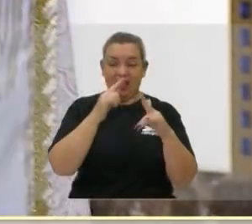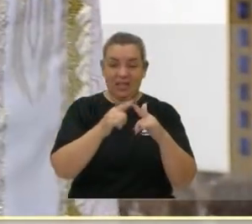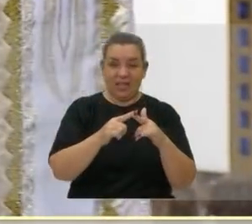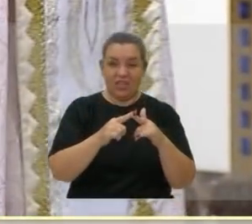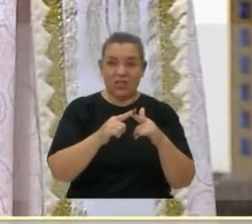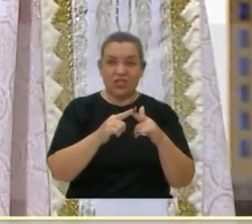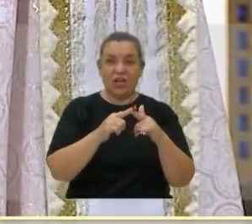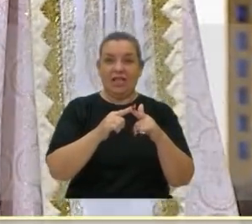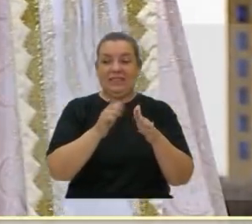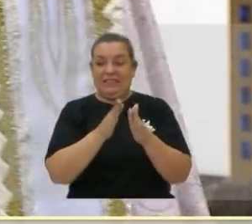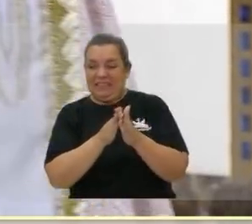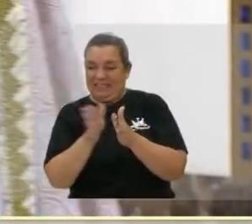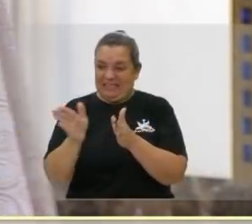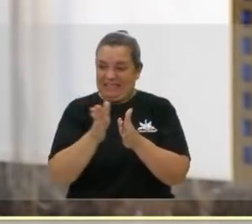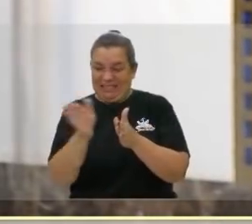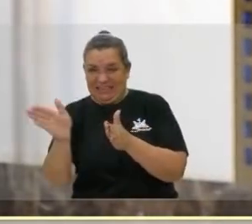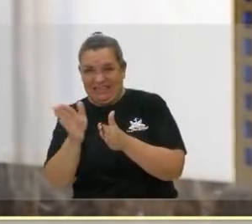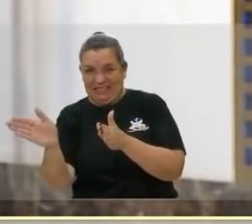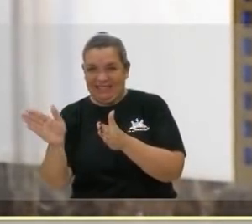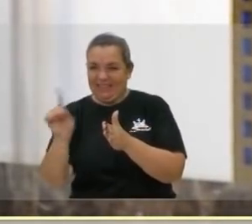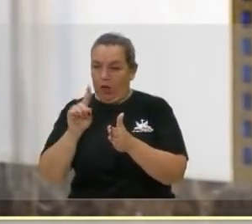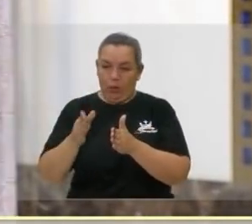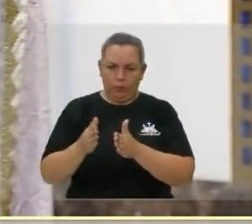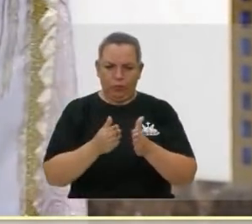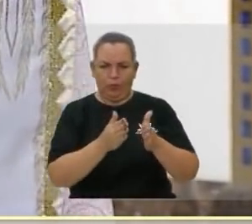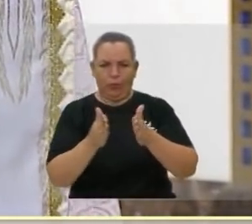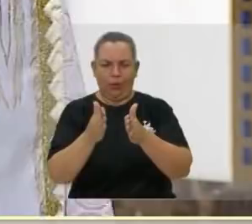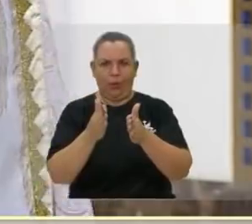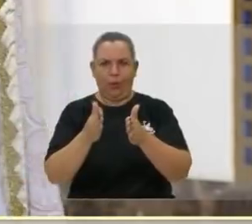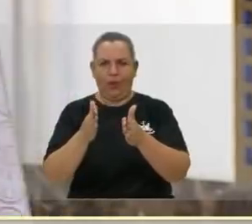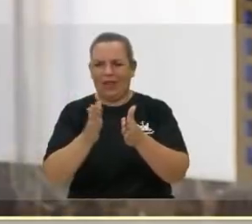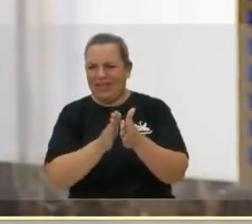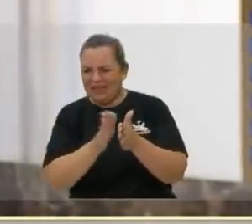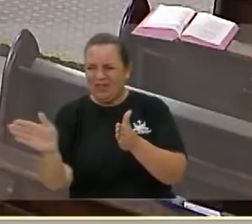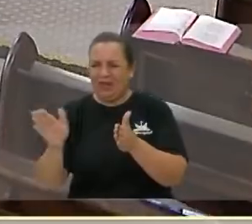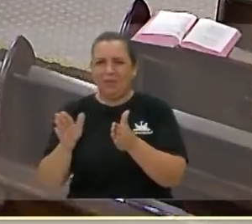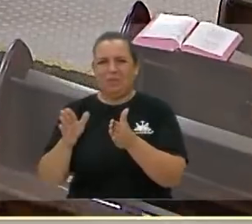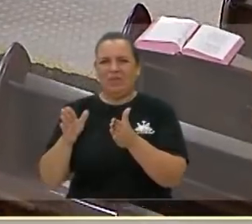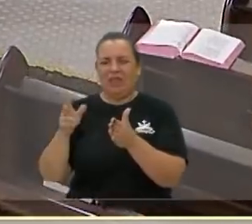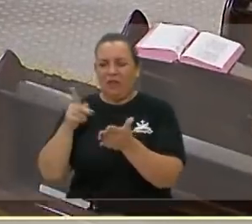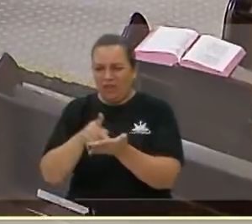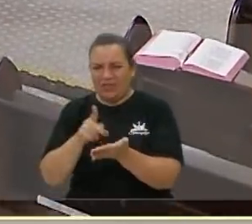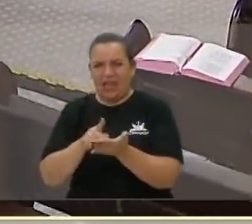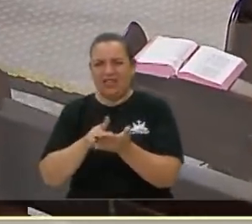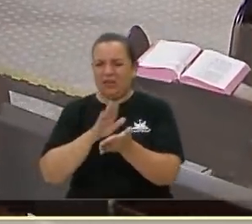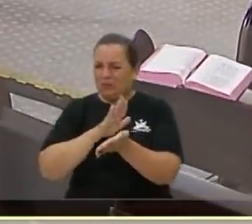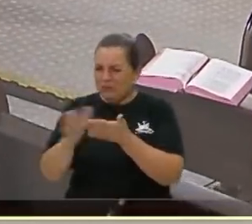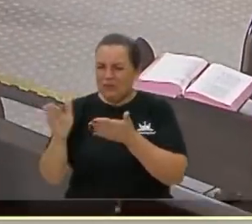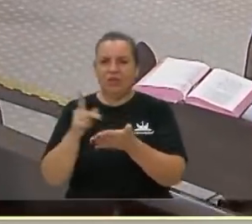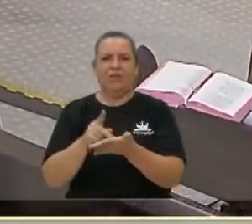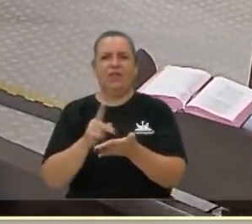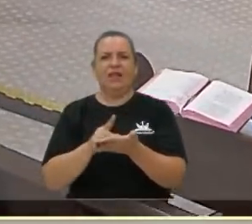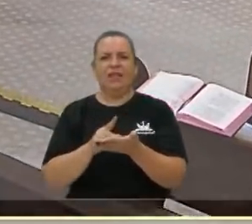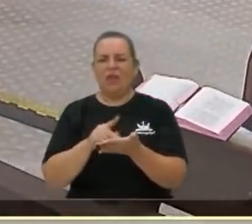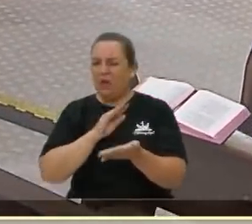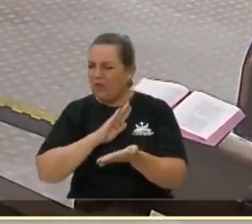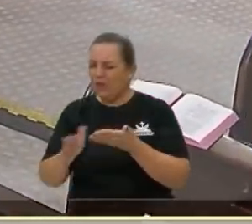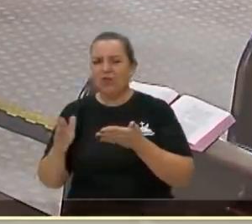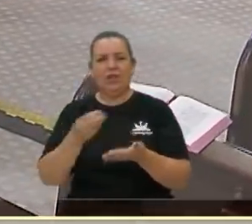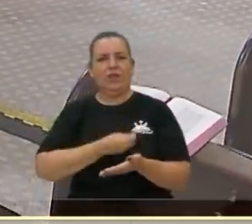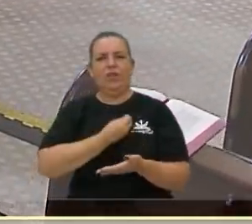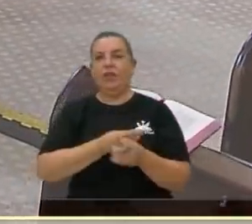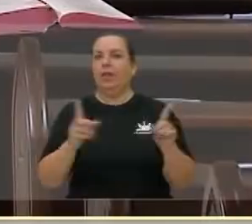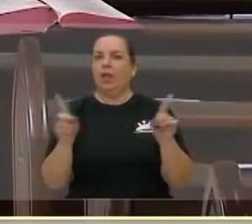do caminho, que a igreja saia da verdade, que a igreja saia da vida.